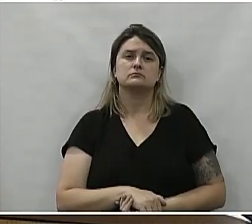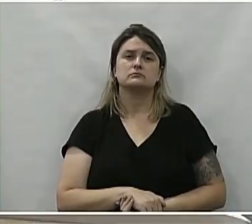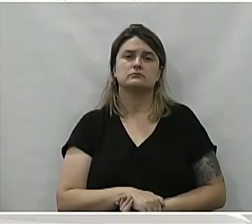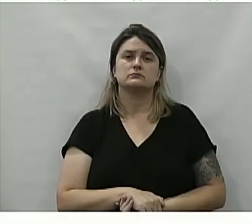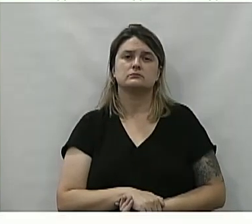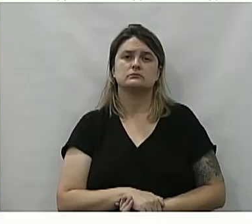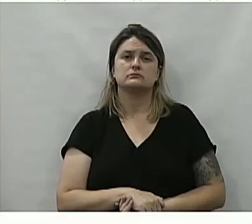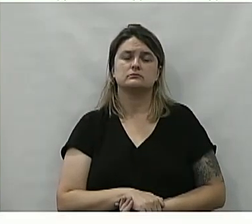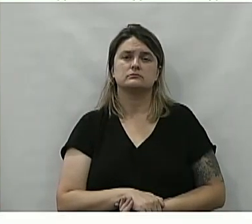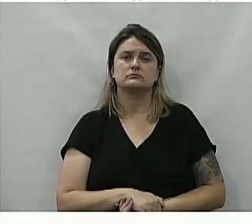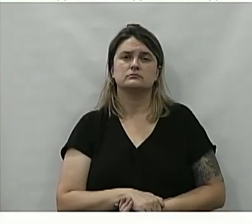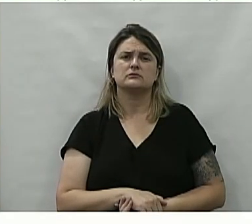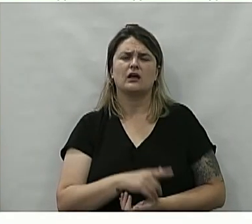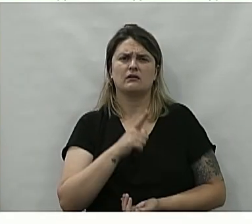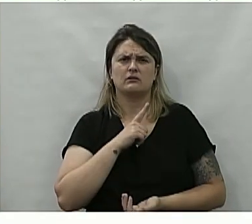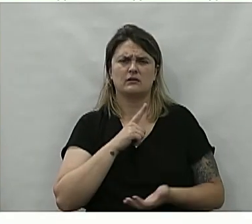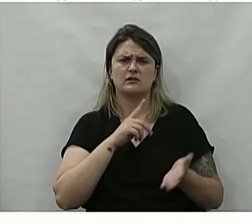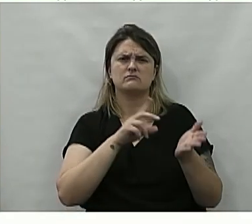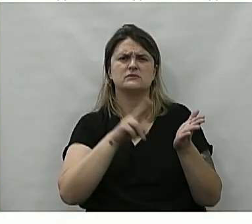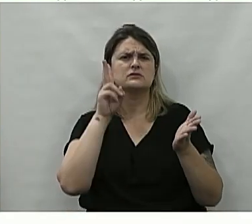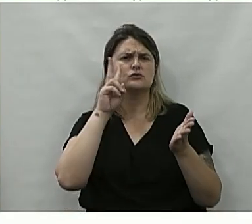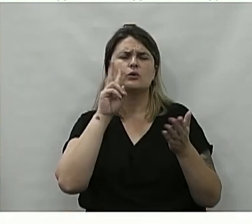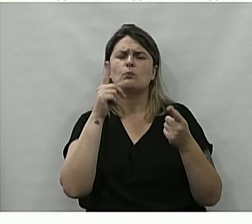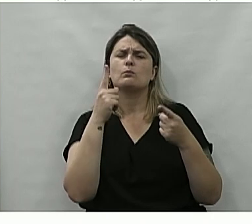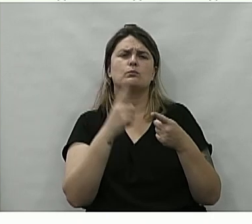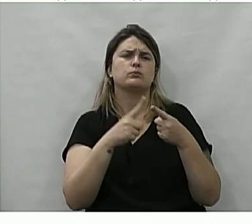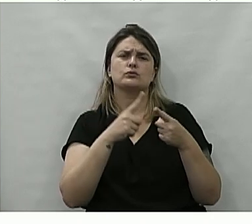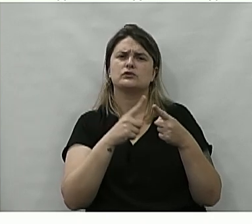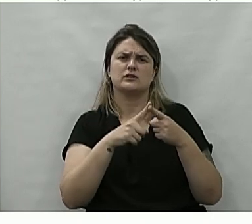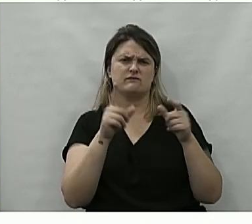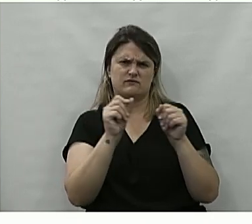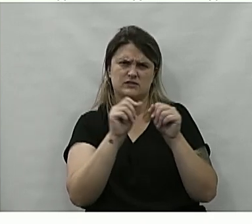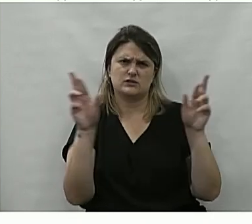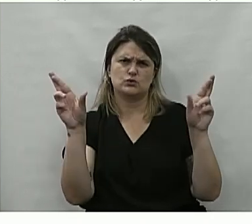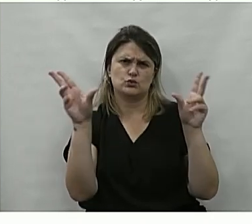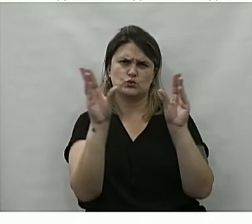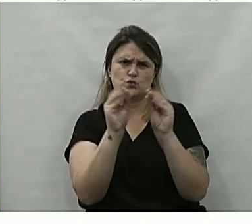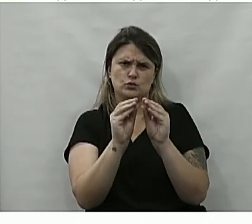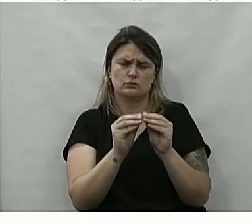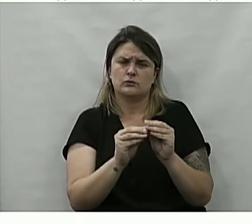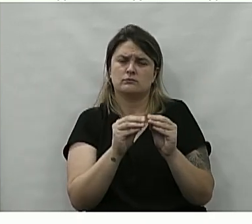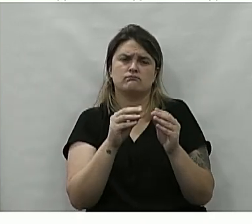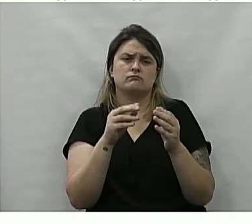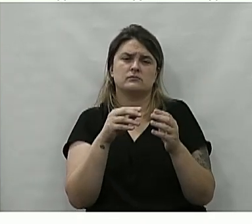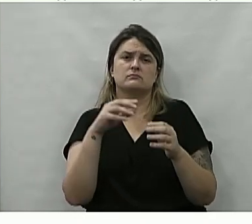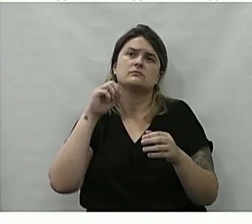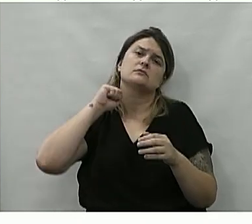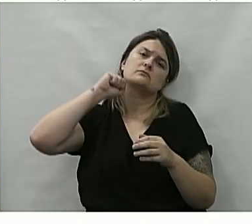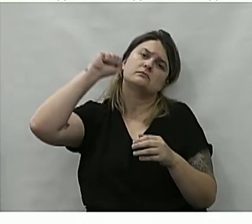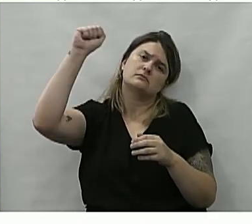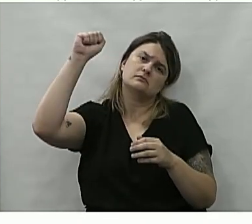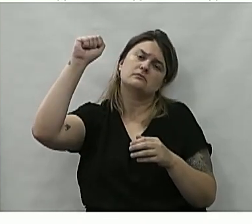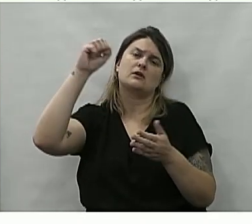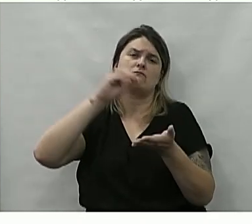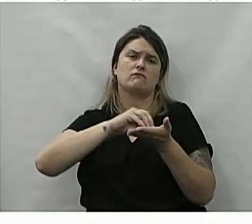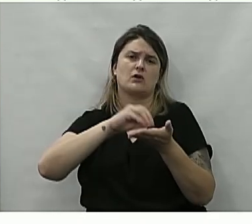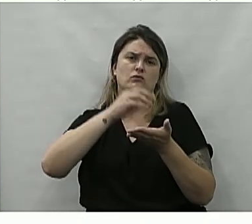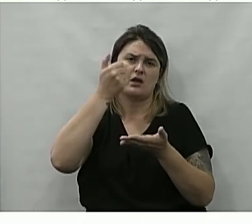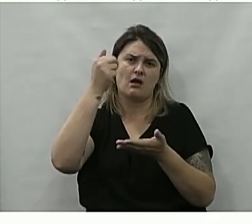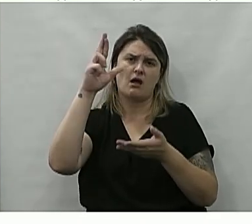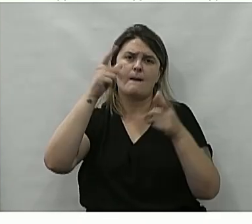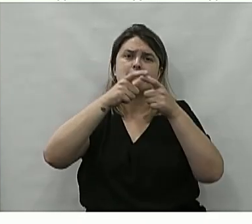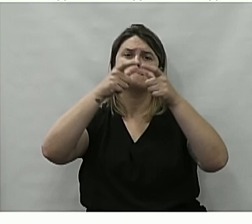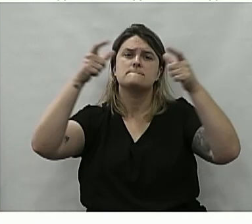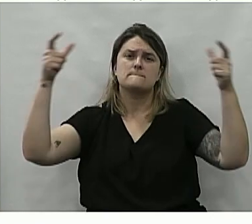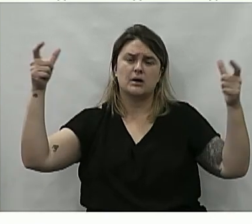E um pouco Sobre as causas De forma sintética A gente tem O enforcamento Estrangulamento Sufocação Como o